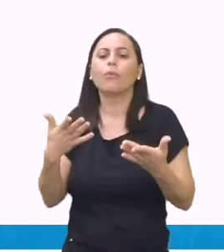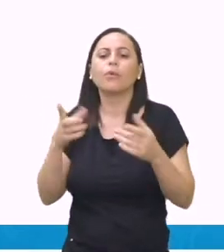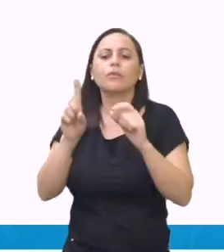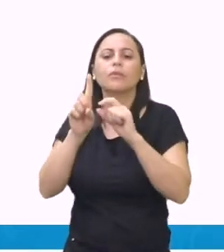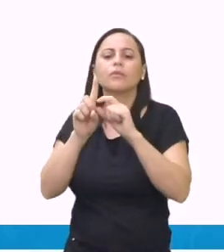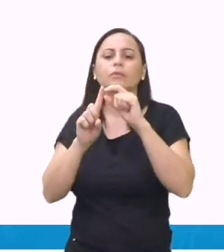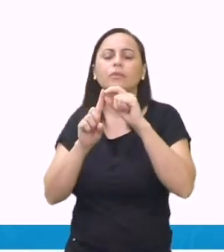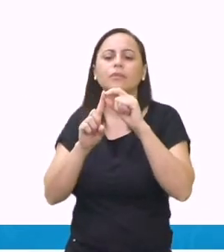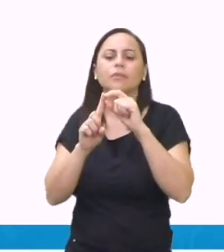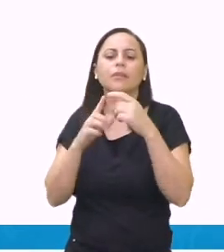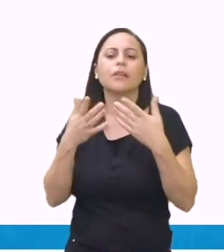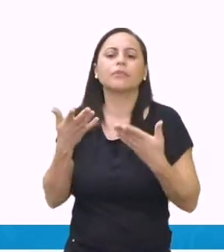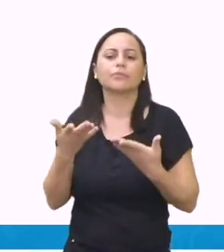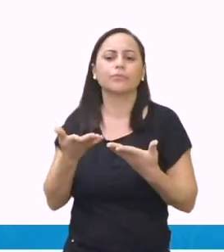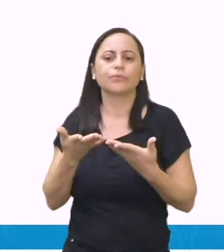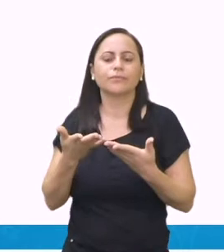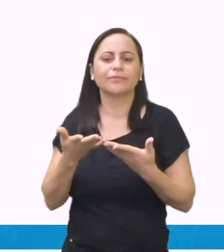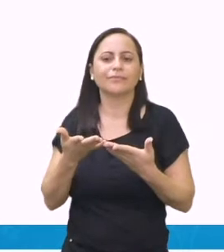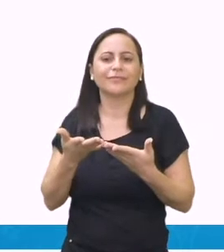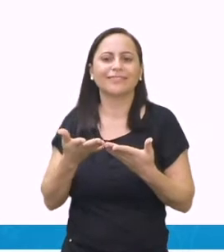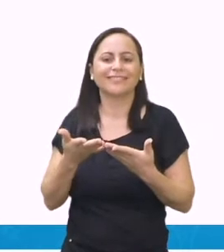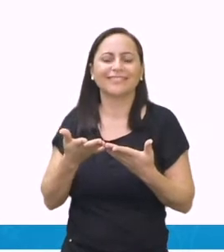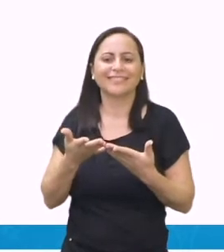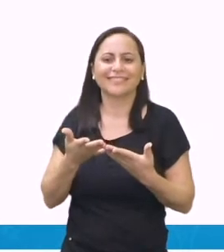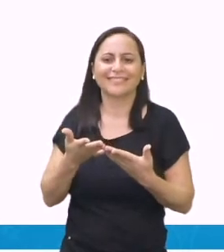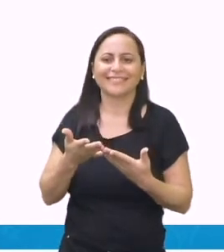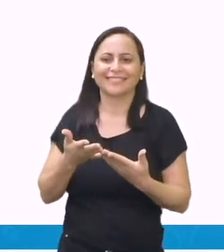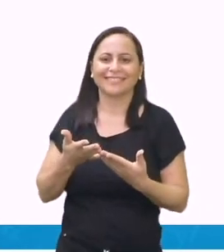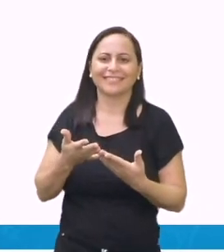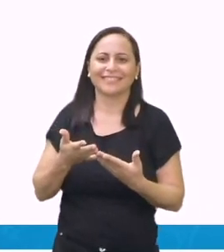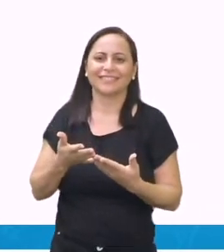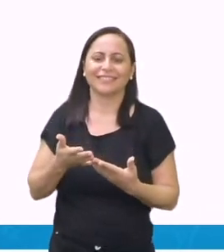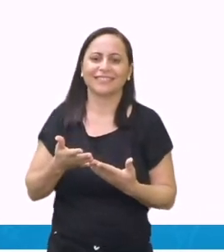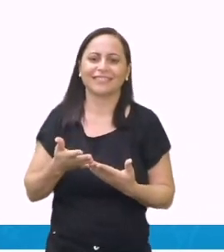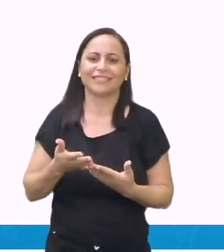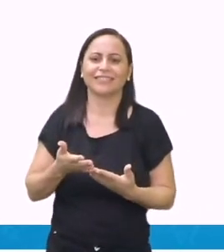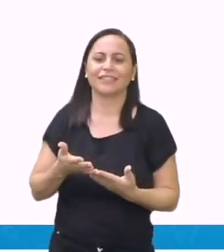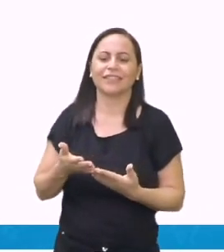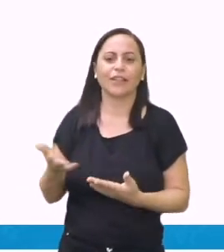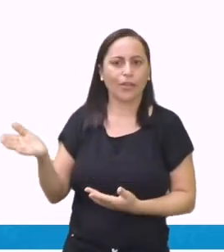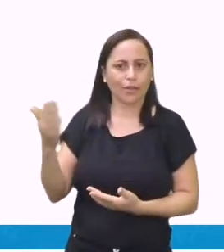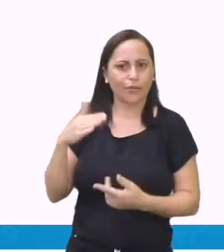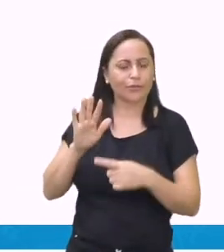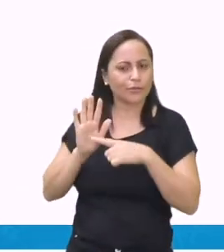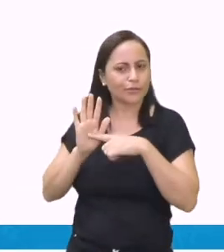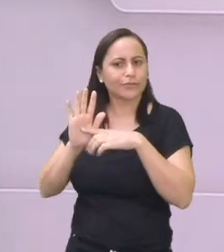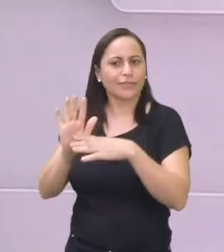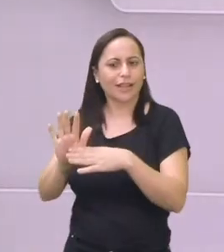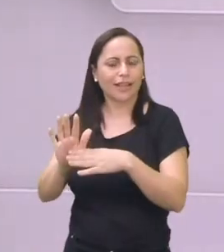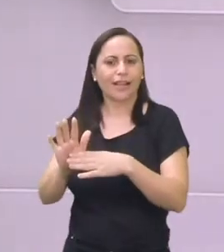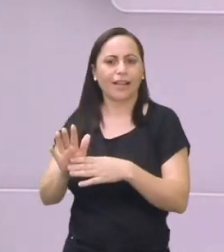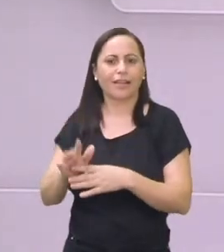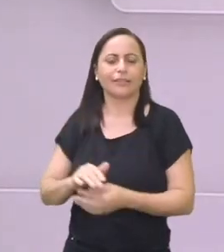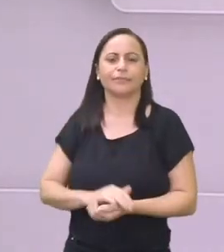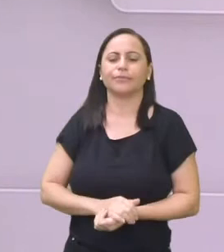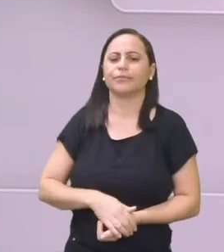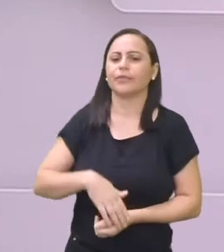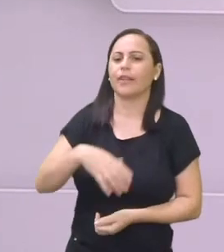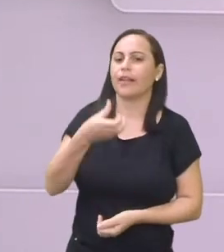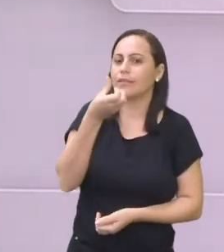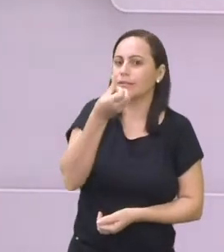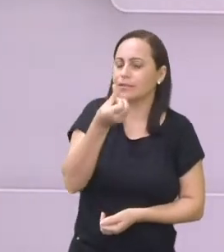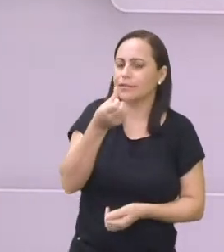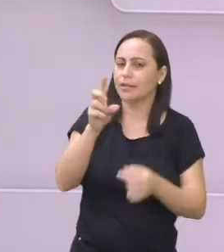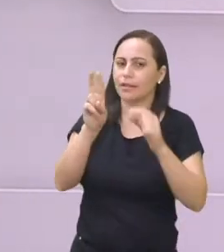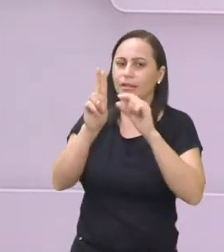tenho em 6 dezenas? Ai, professora, deu branco. Então, vamos contar de 10 em 10? Tenho 6 dezenas,